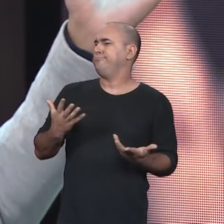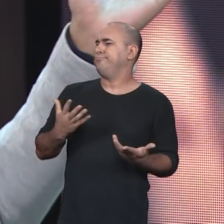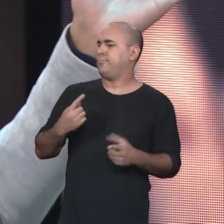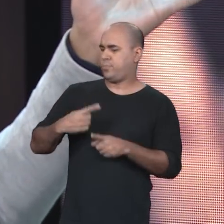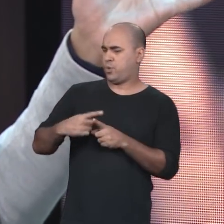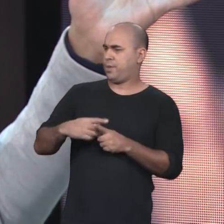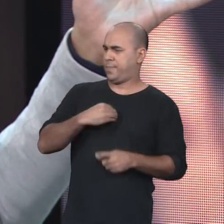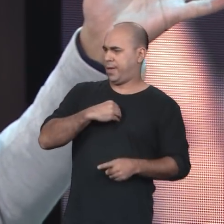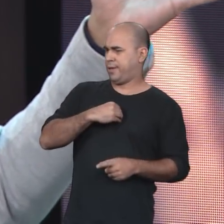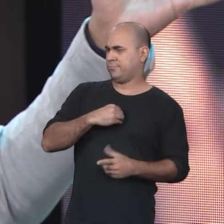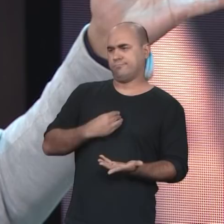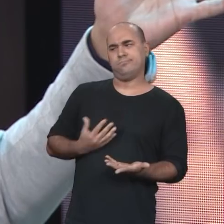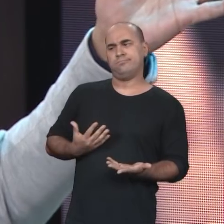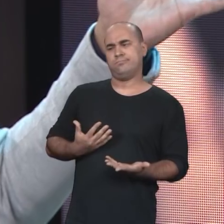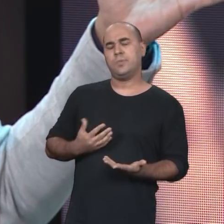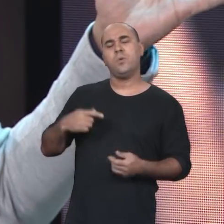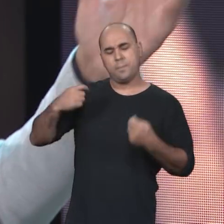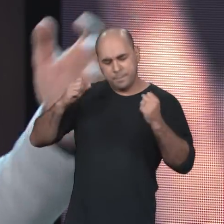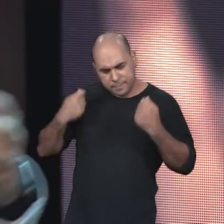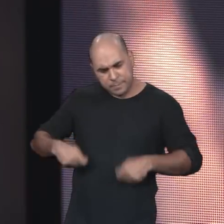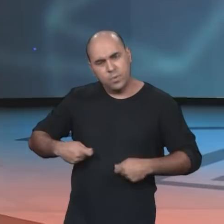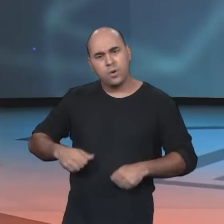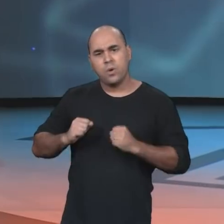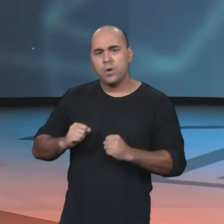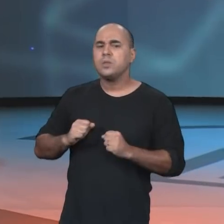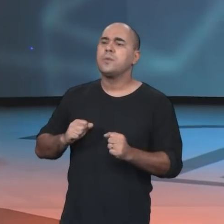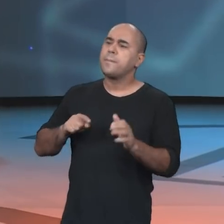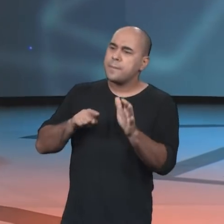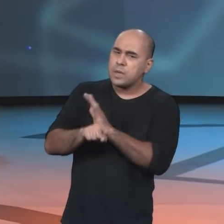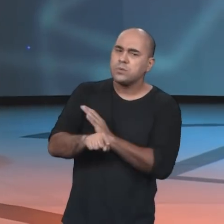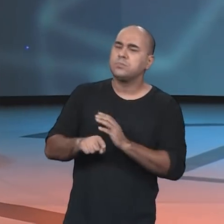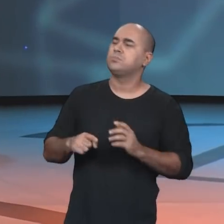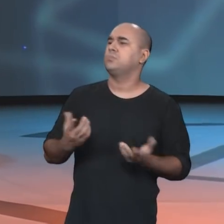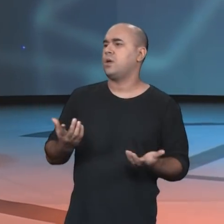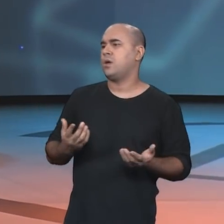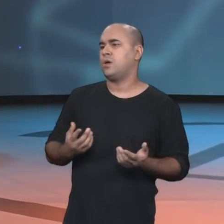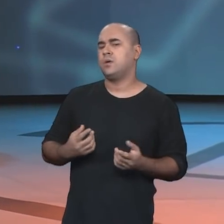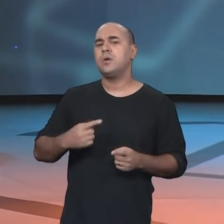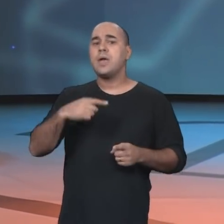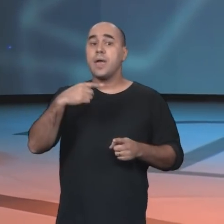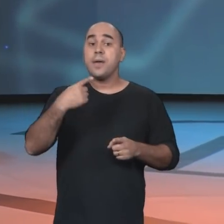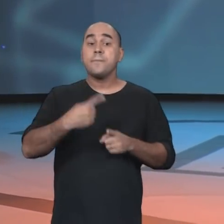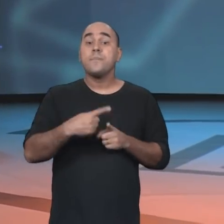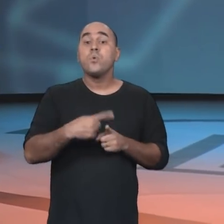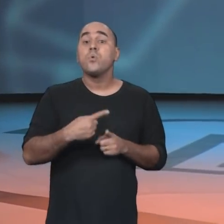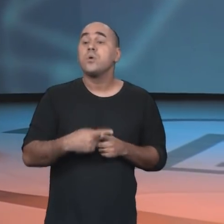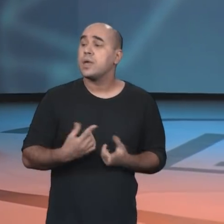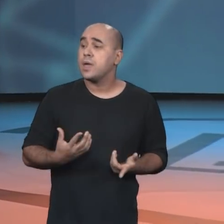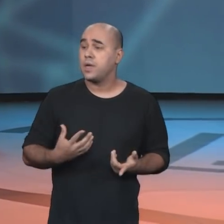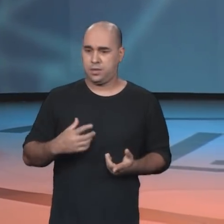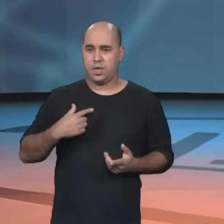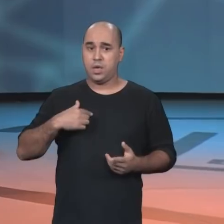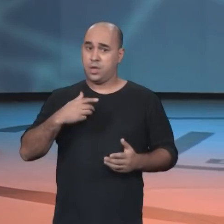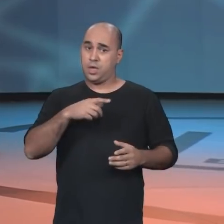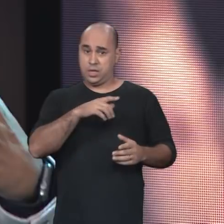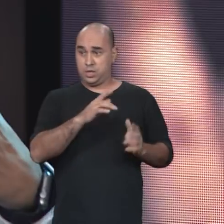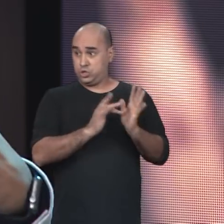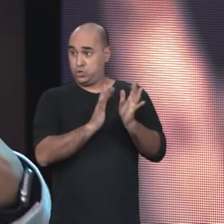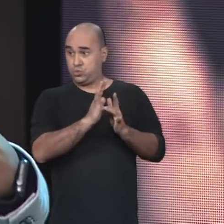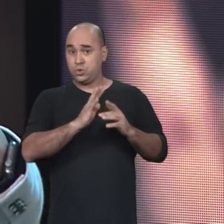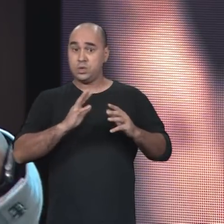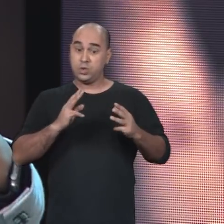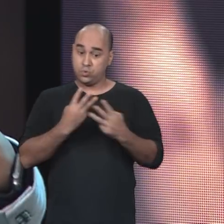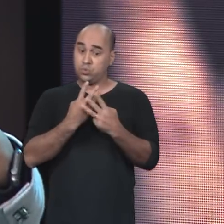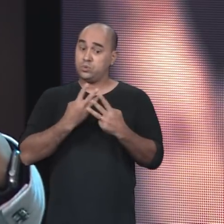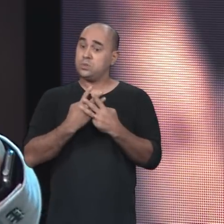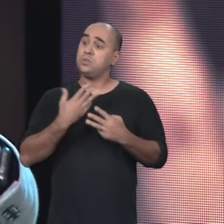frequência modulada, Elahi, Elahi, como se estivesse falando numa rádio FM, não. Como um bom judeu, Jesus gritou, e se a